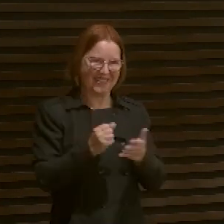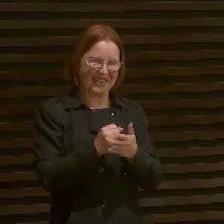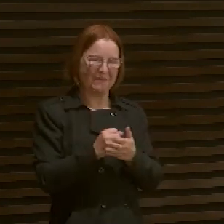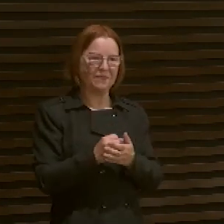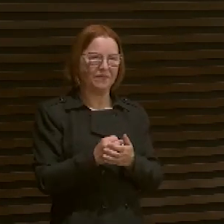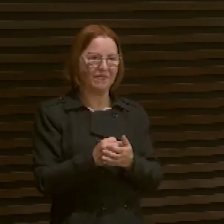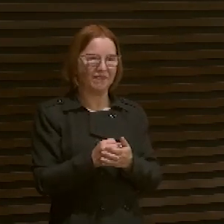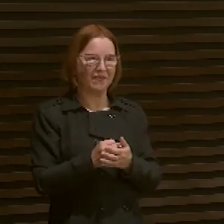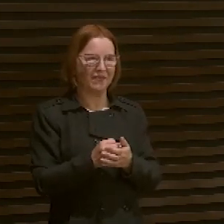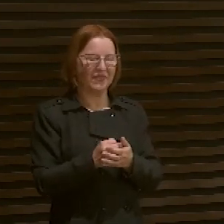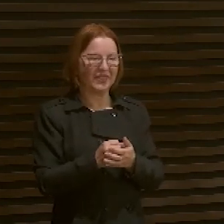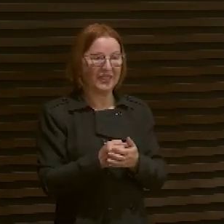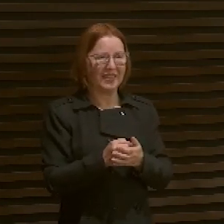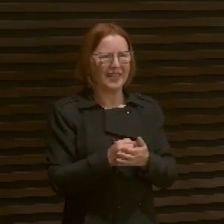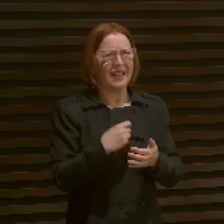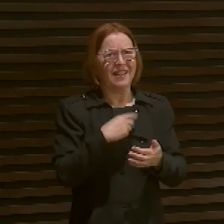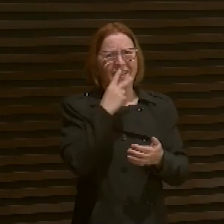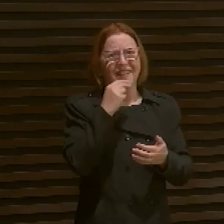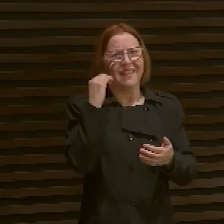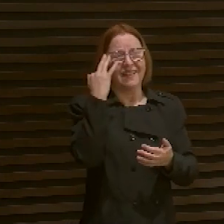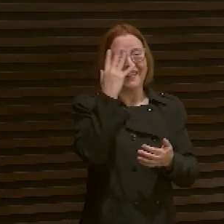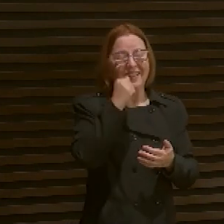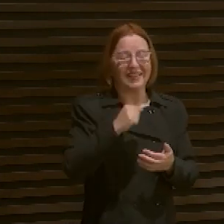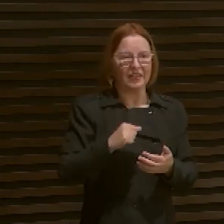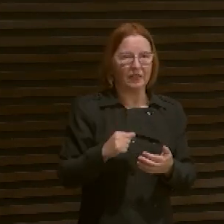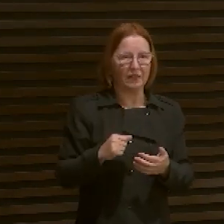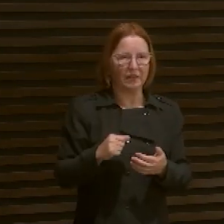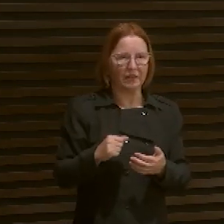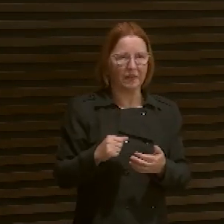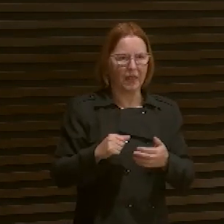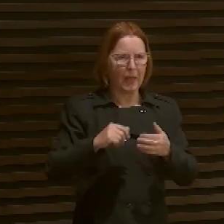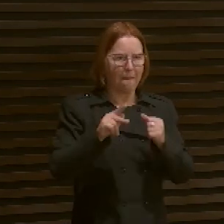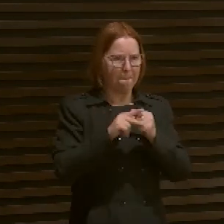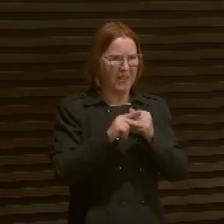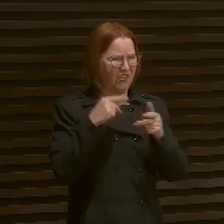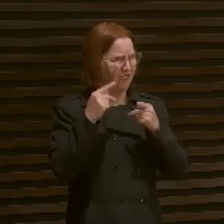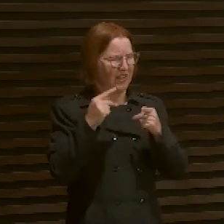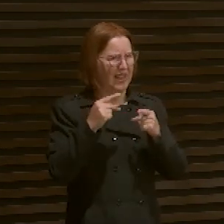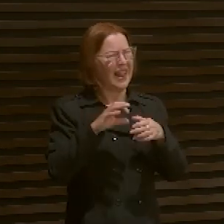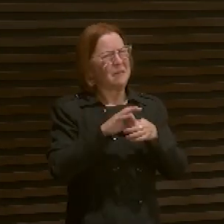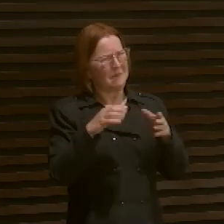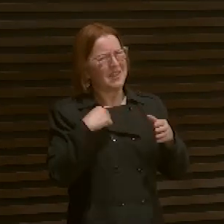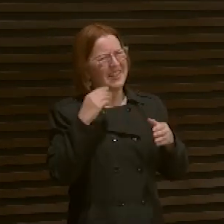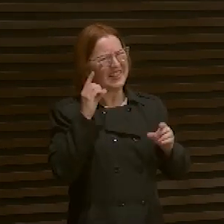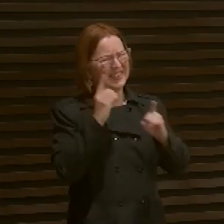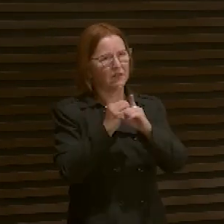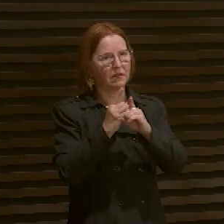E ele, irmãos, eu acho isso aqui lindo. Ele diz assim, ele não fala assim, permita que eu vá até a ti. Não, ele diz